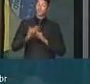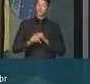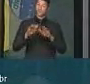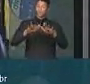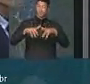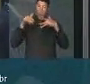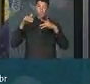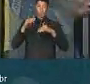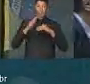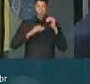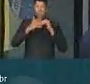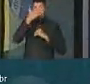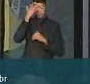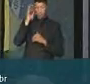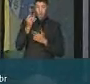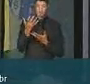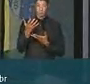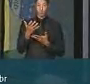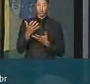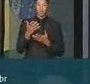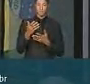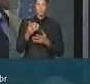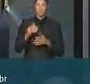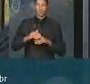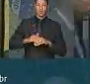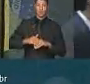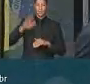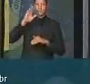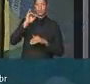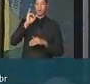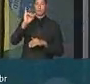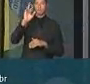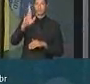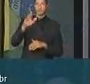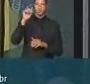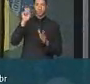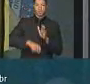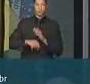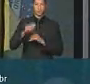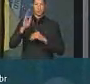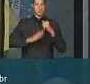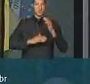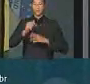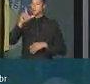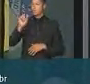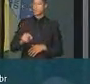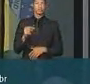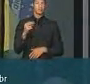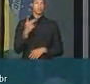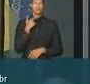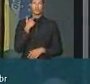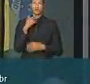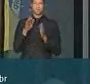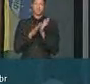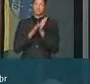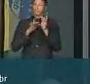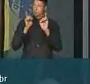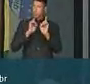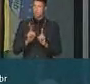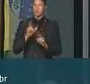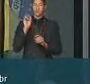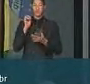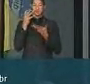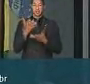aqueles que querem aumentar o imposto de renda e aqueles que não querem na prática é isso não vamos tapar o sol com a pineira